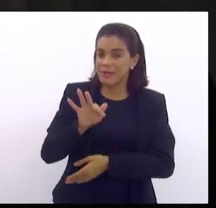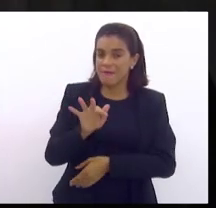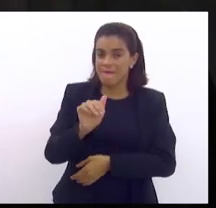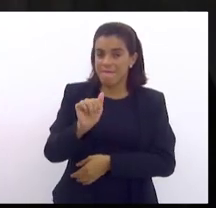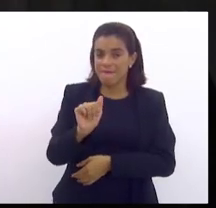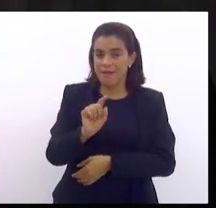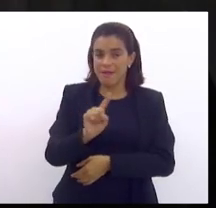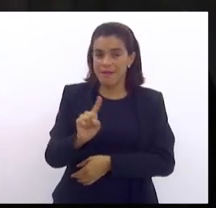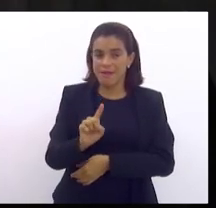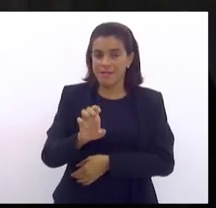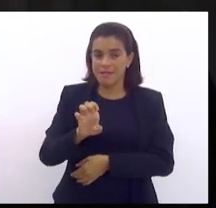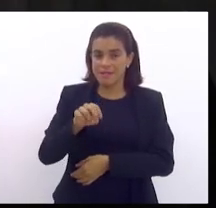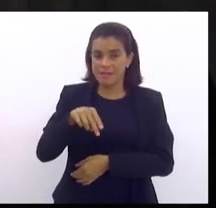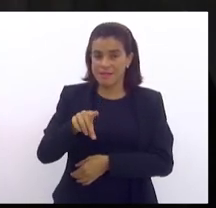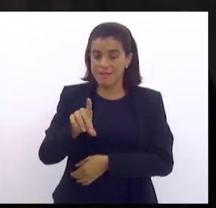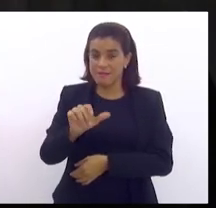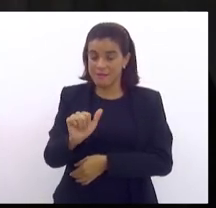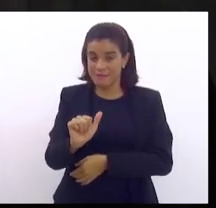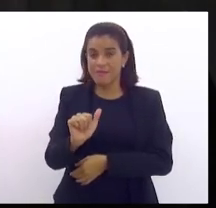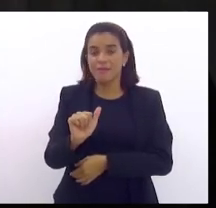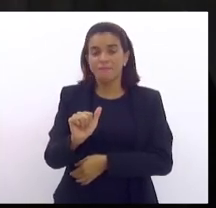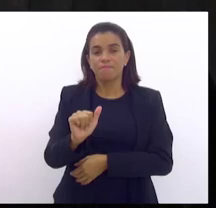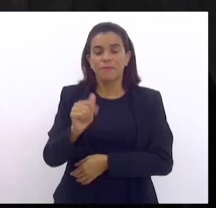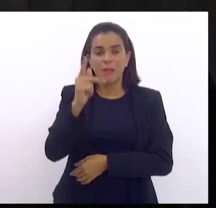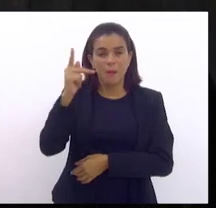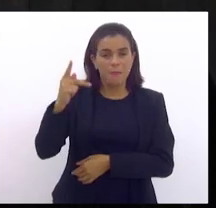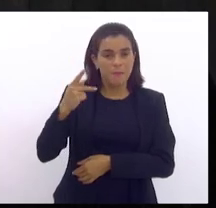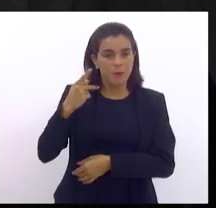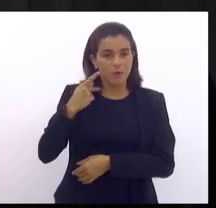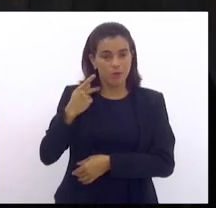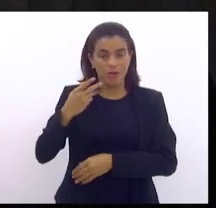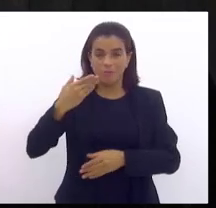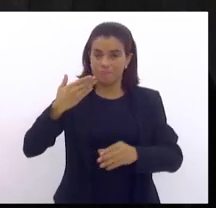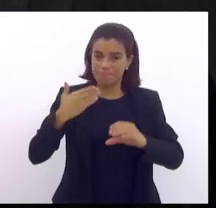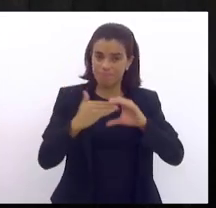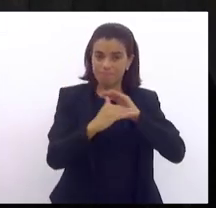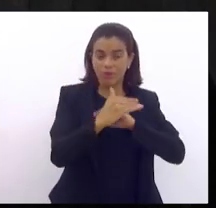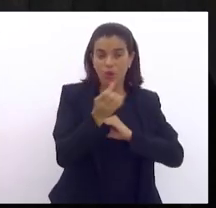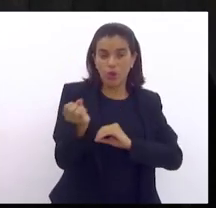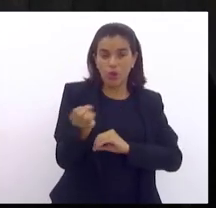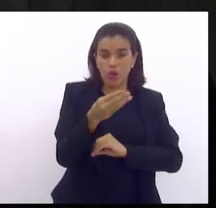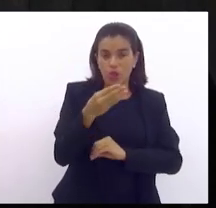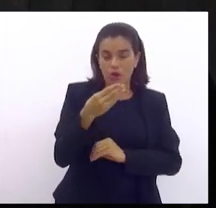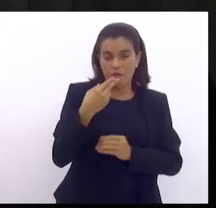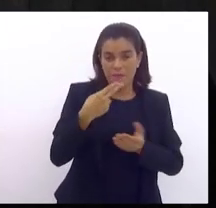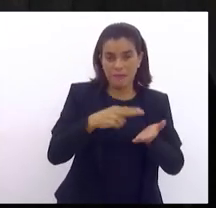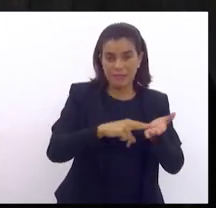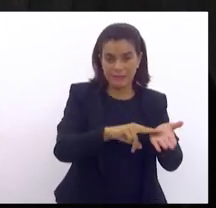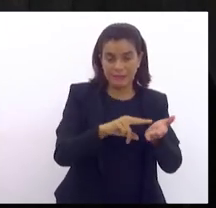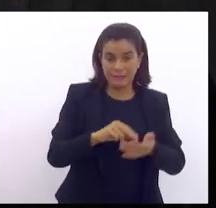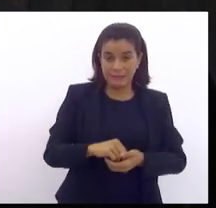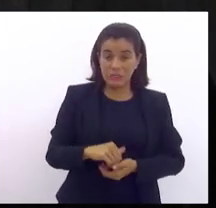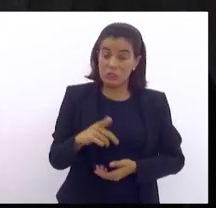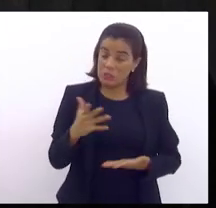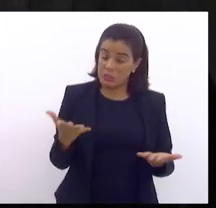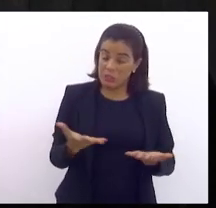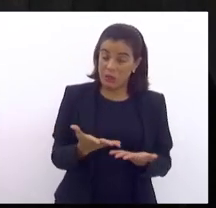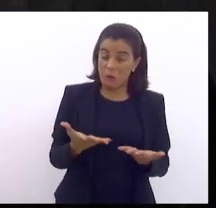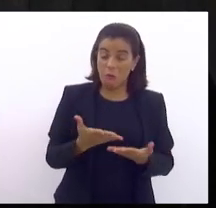a Procuradoria encaminhe alguma outra mensagem. Então, nós teremos um final de